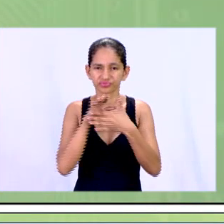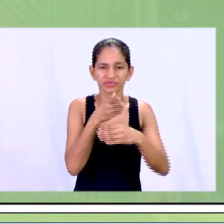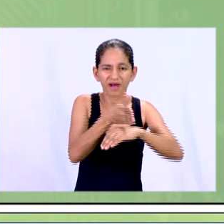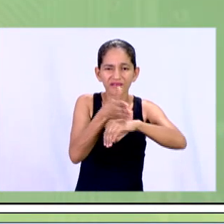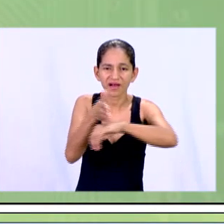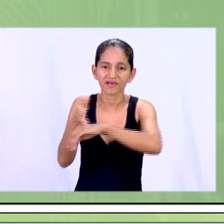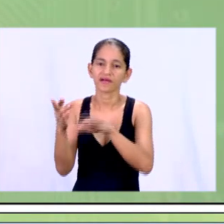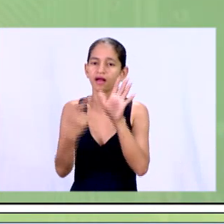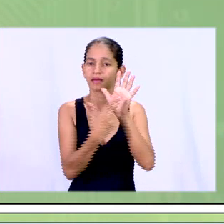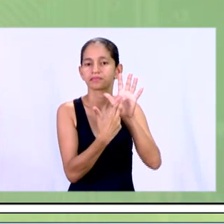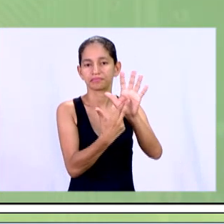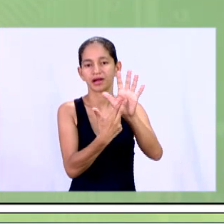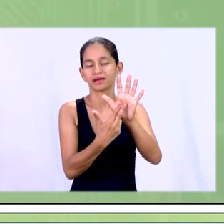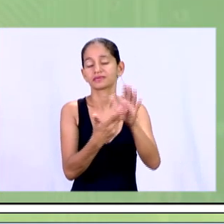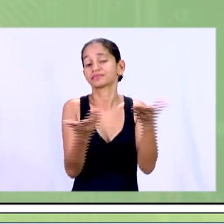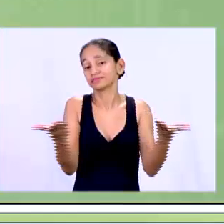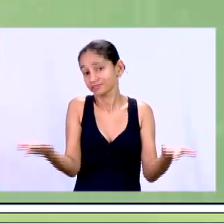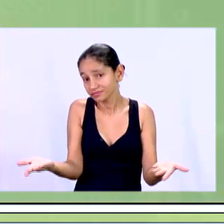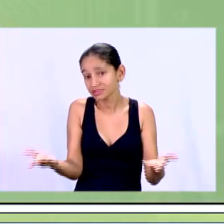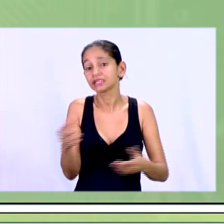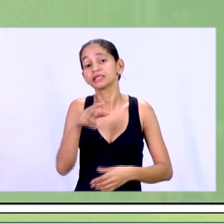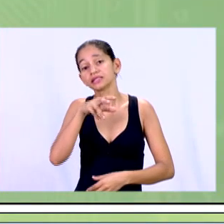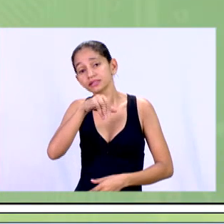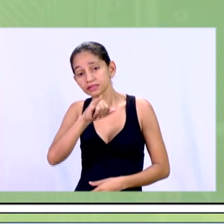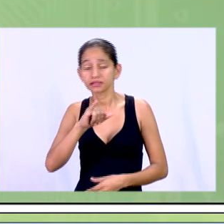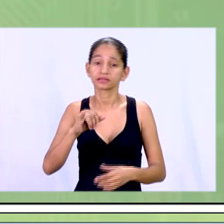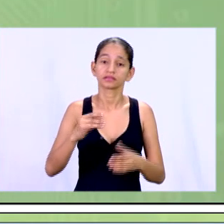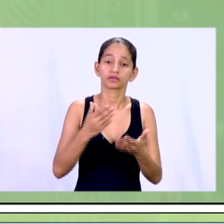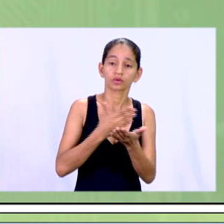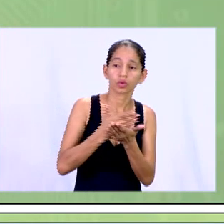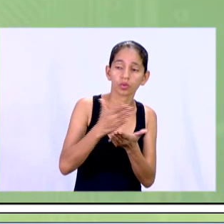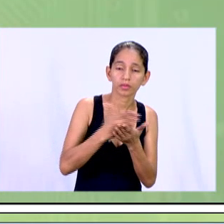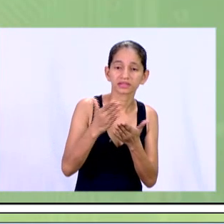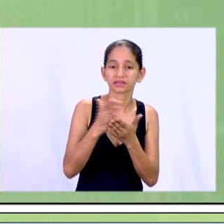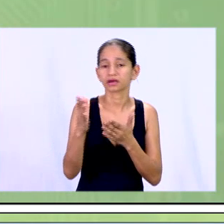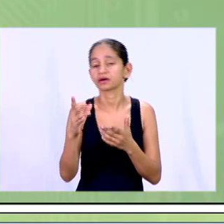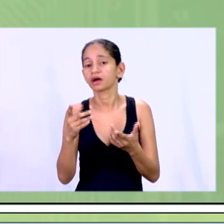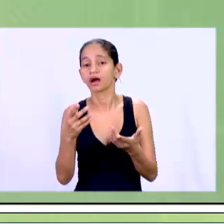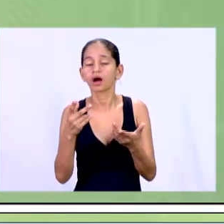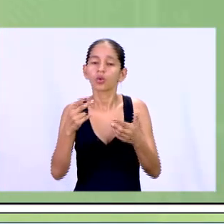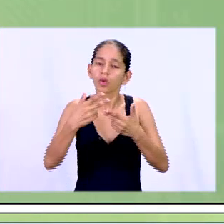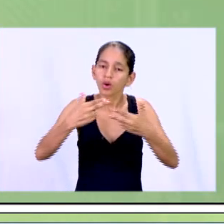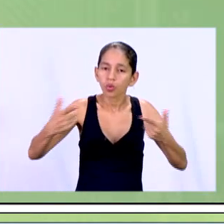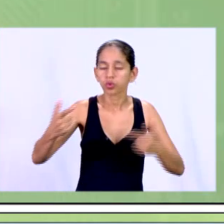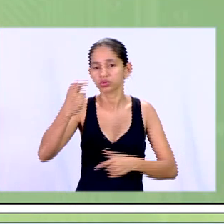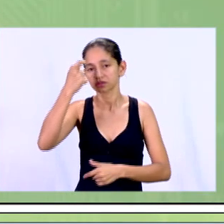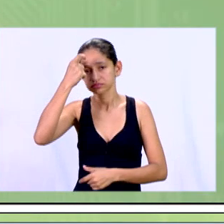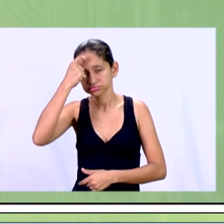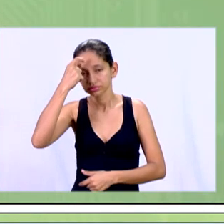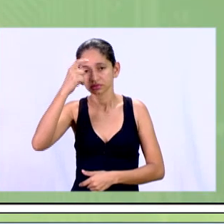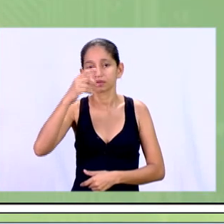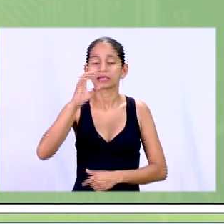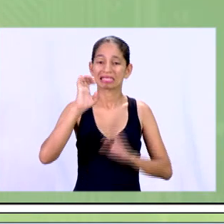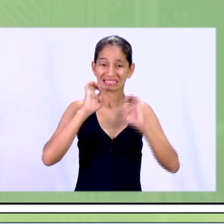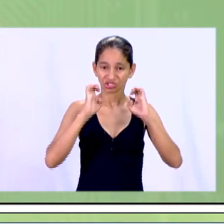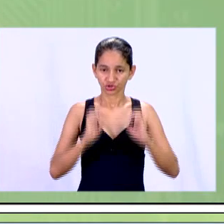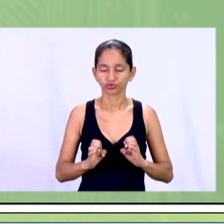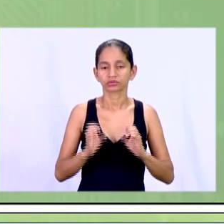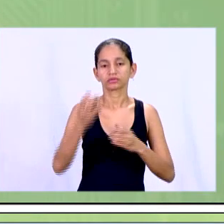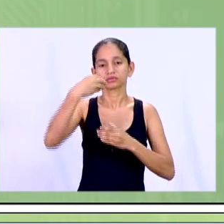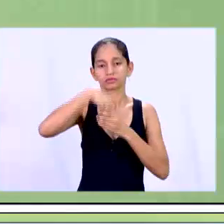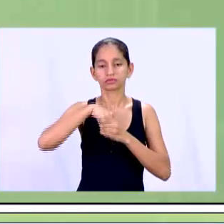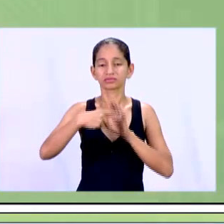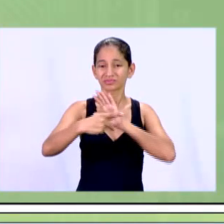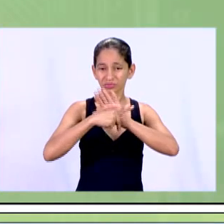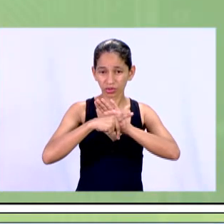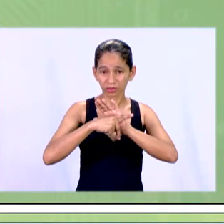criatividade, e quando houverem os conflitos, né, entre a ética individual e a ética da empresa,